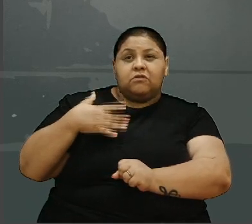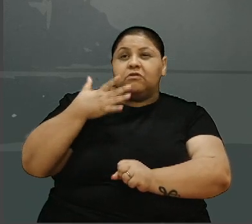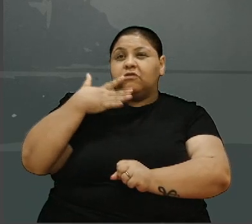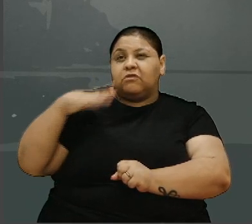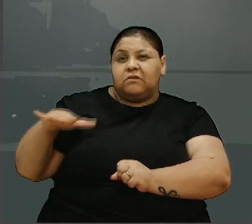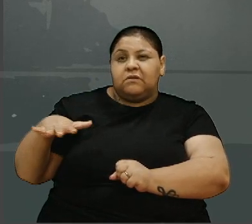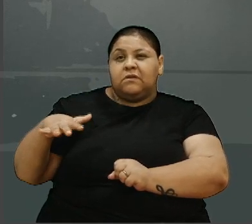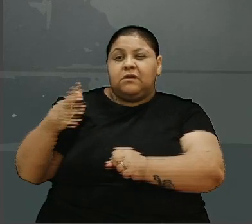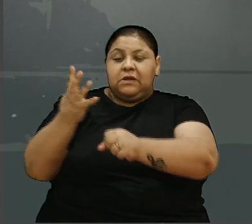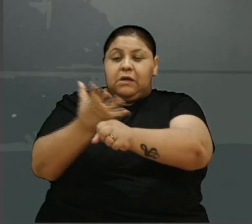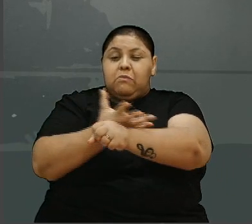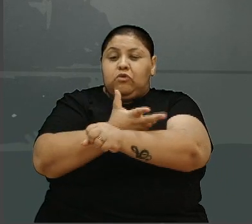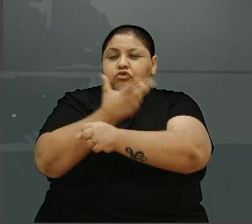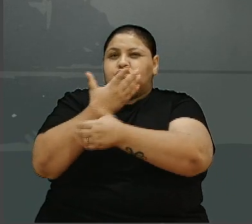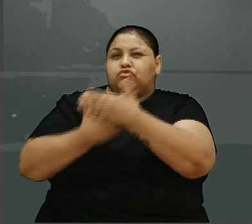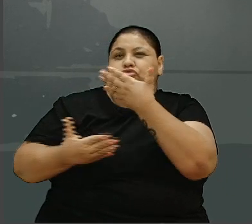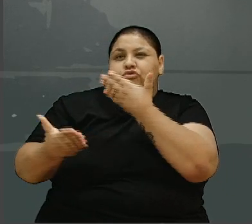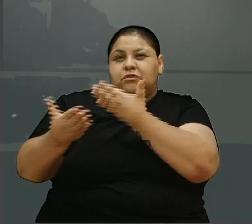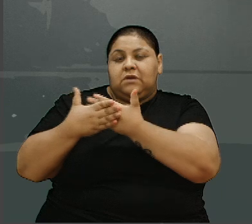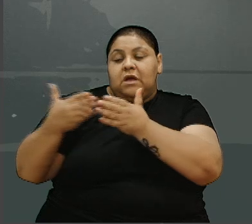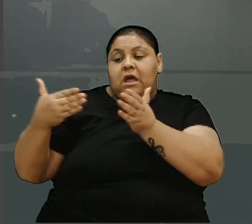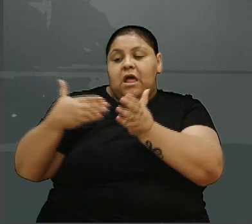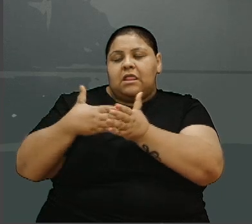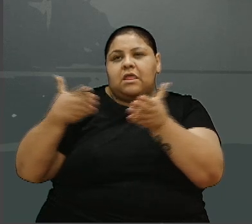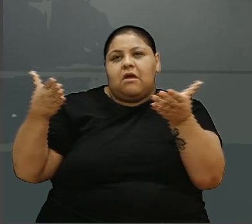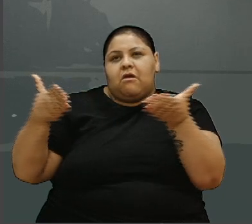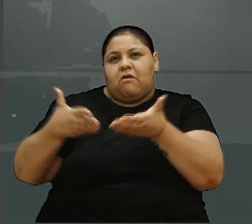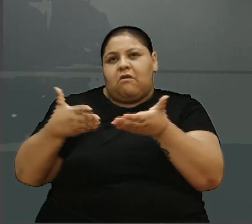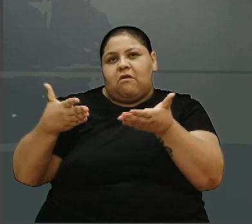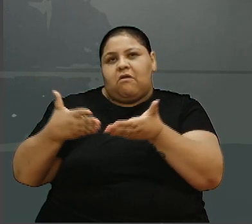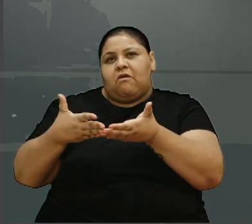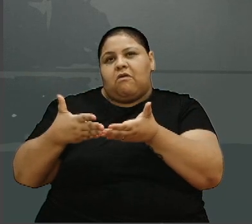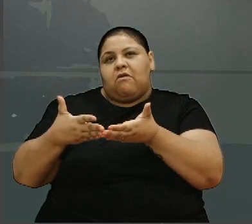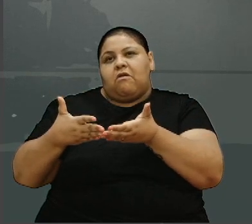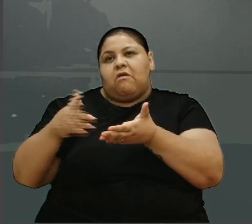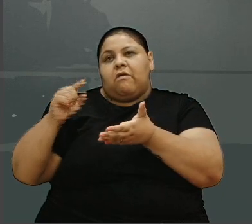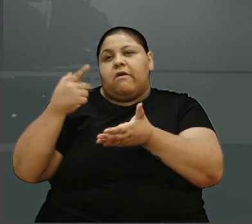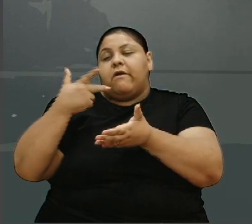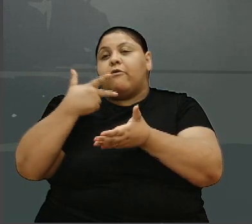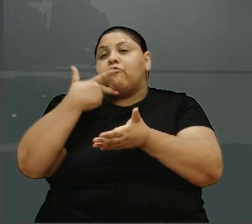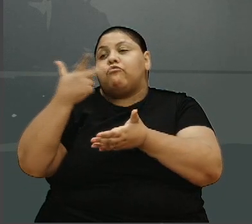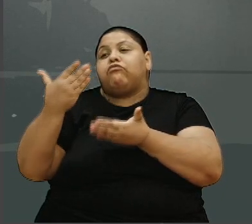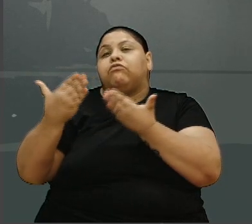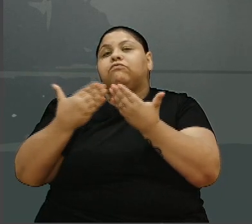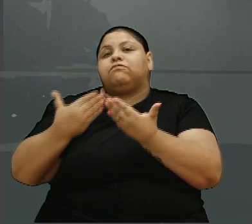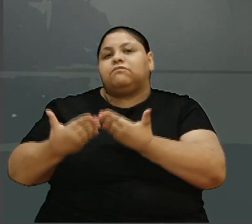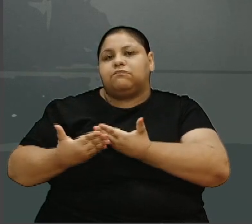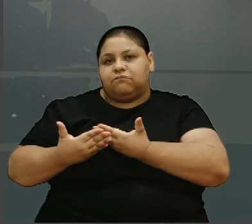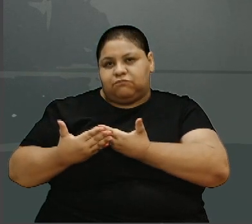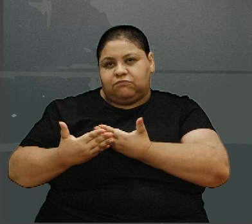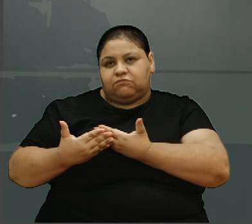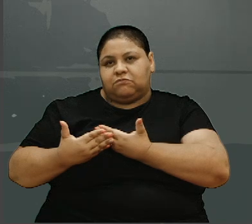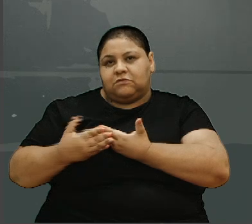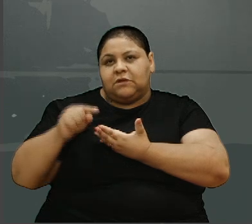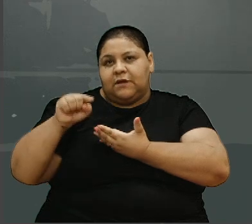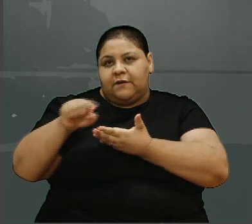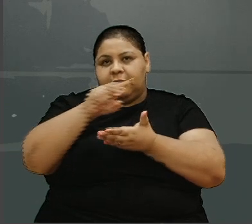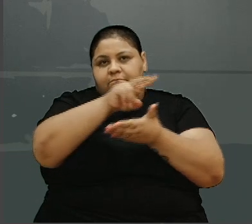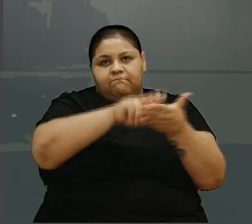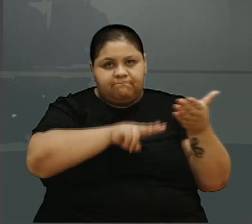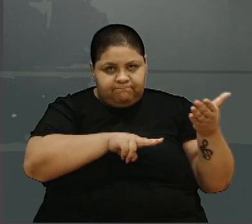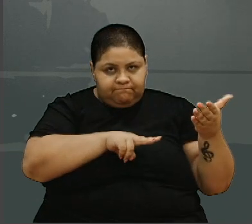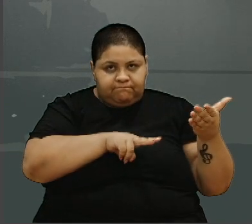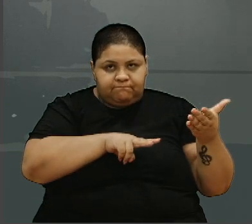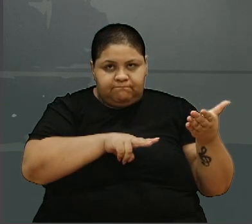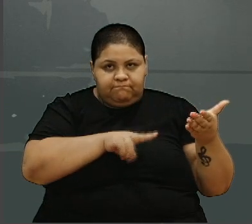comoveu todo mundo. E até hoje eu faço esse questionamento. E aqui eu vou ler, para